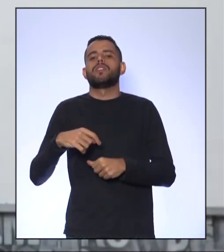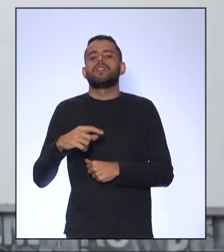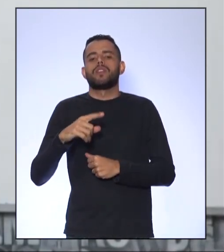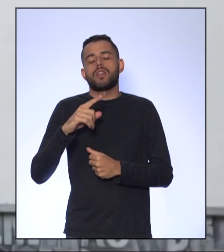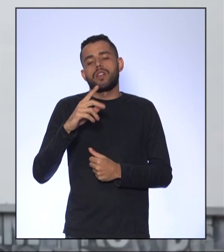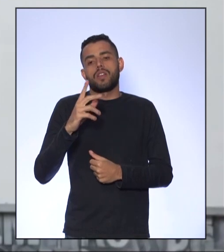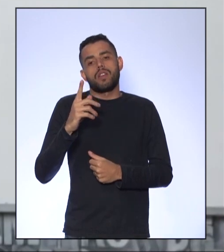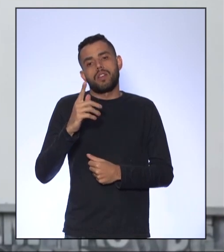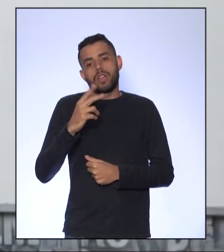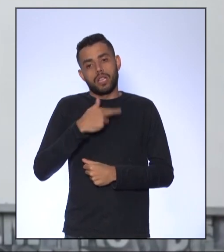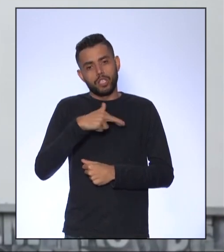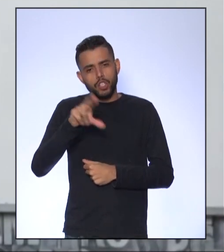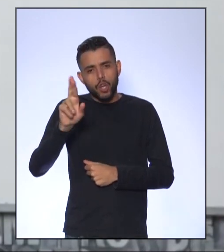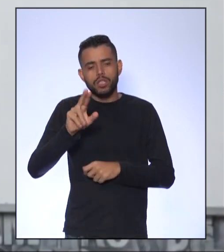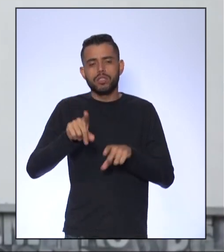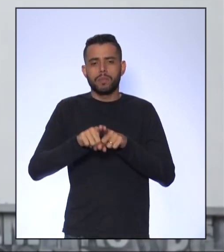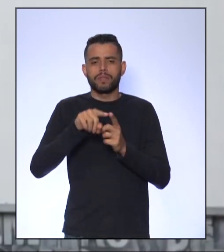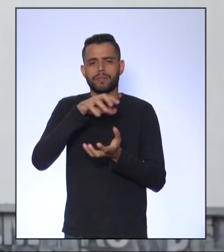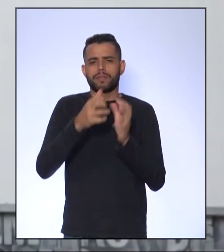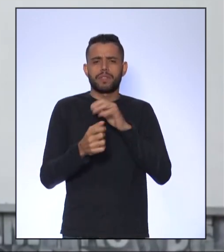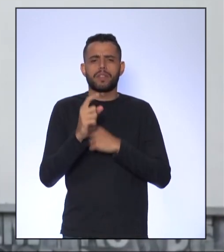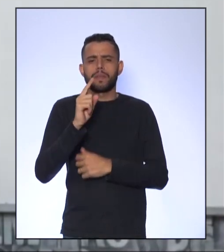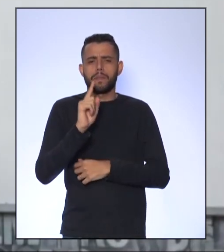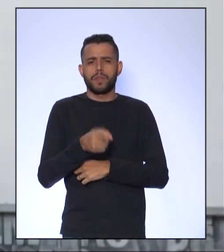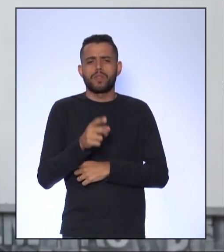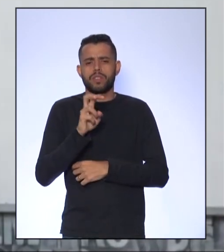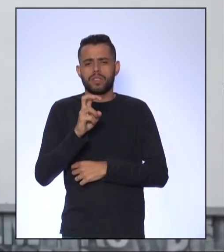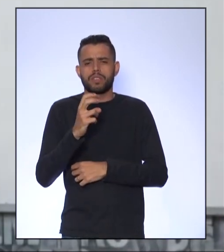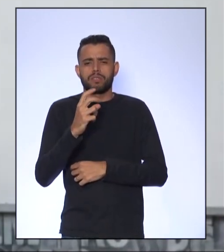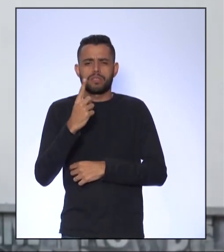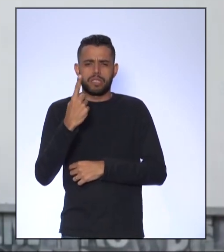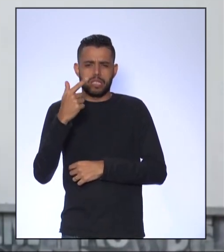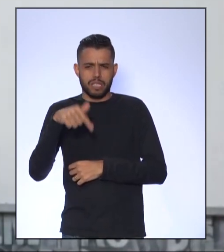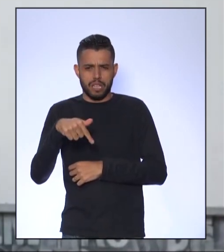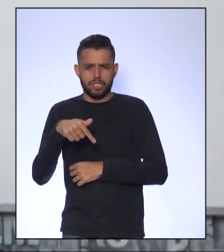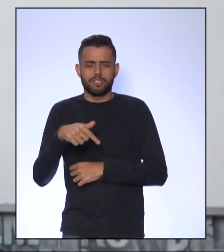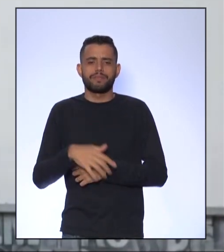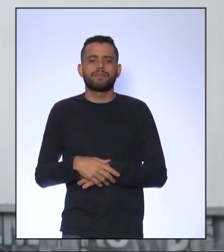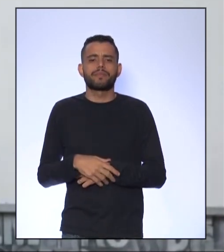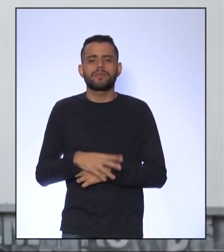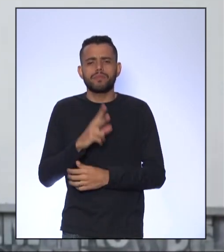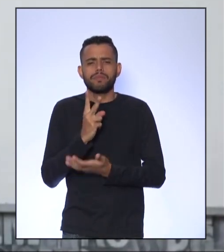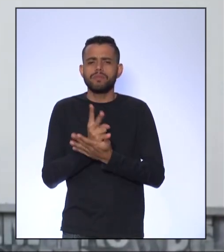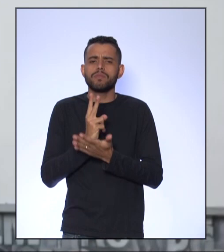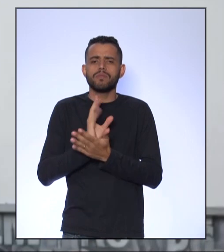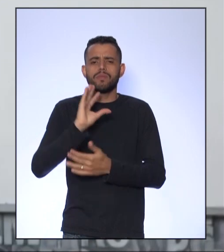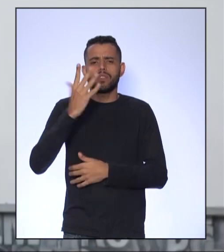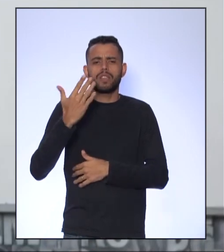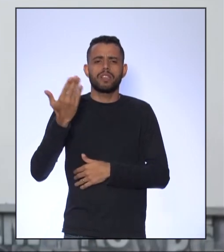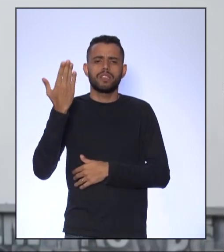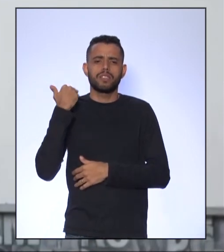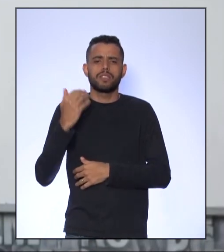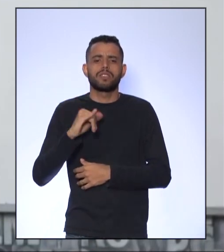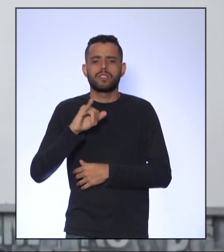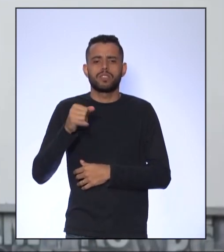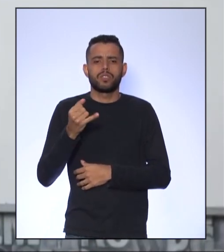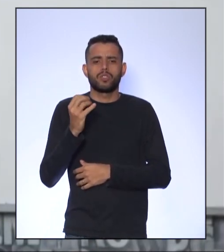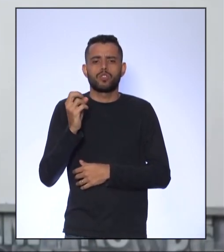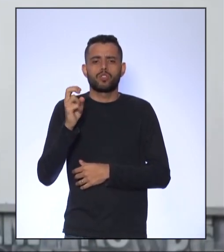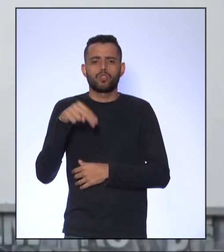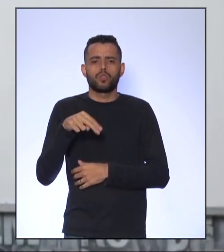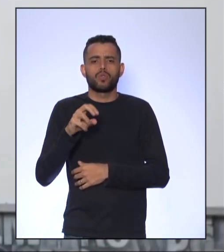Reforma Protestante, lá em 1517. Lembrando que ela acontece um pouco antes com alguns teóricos, como o John Hus